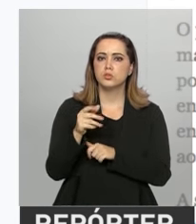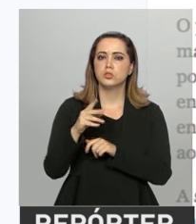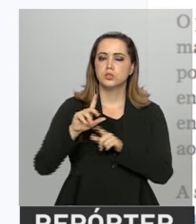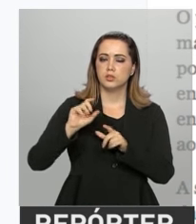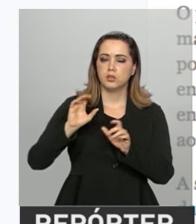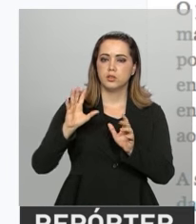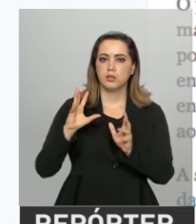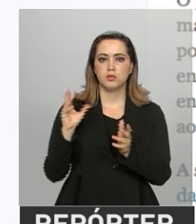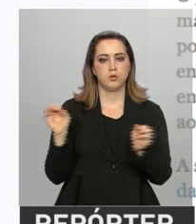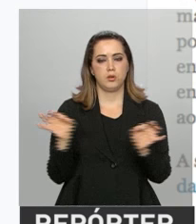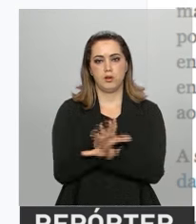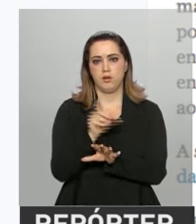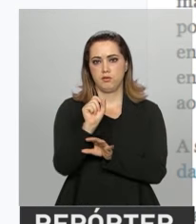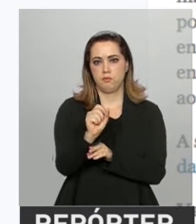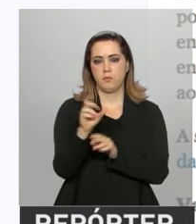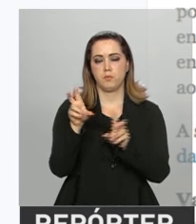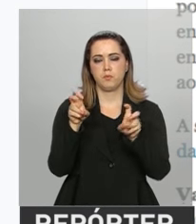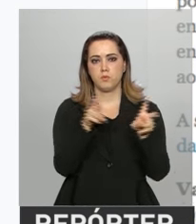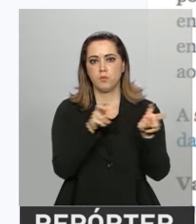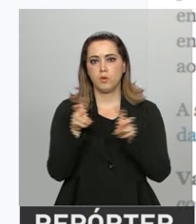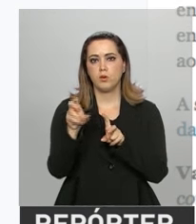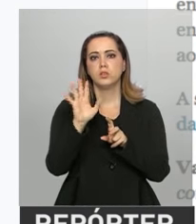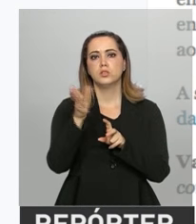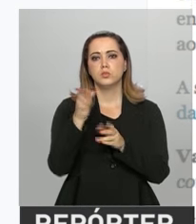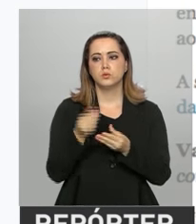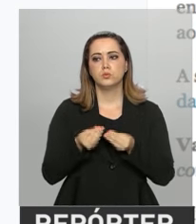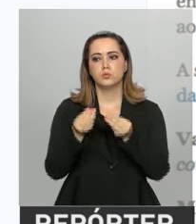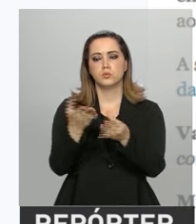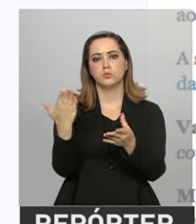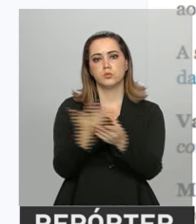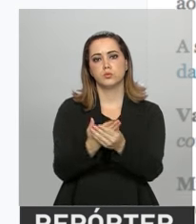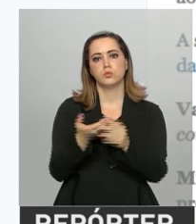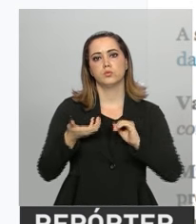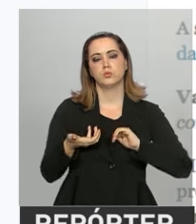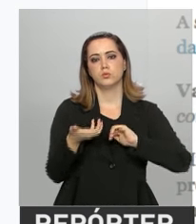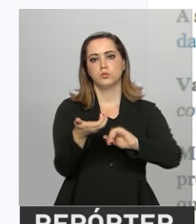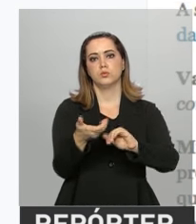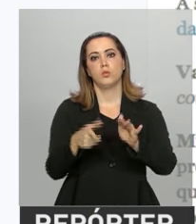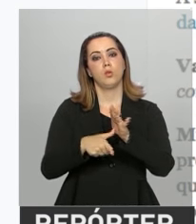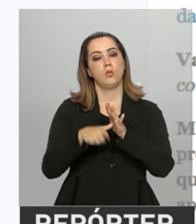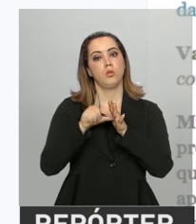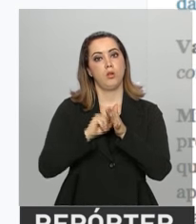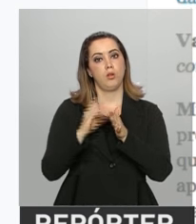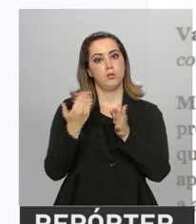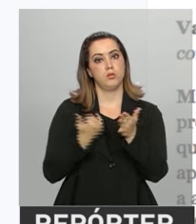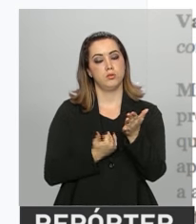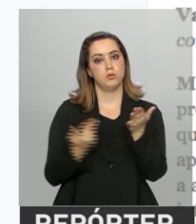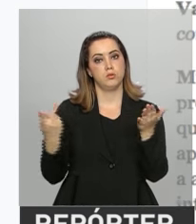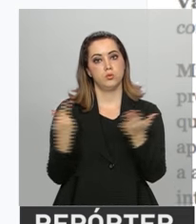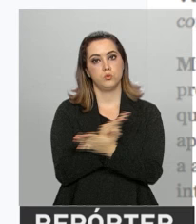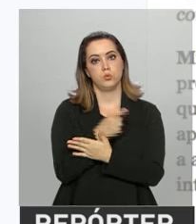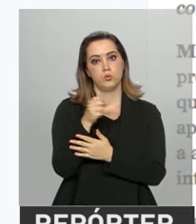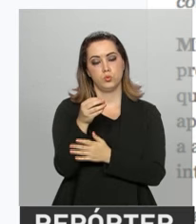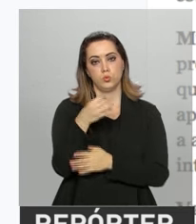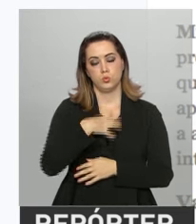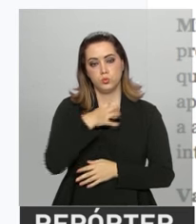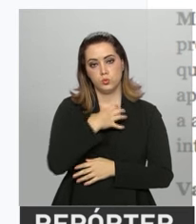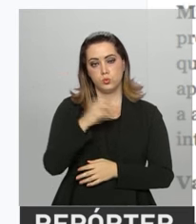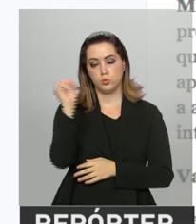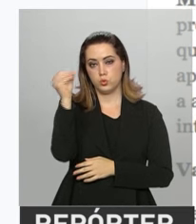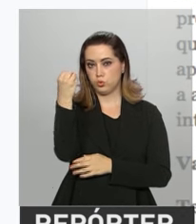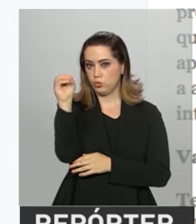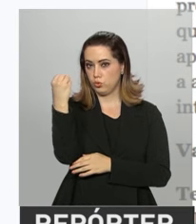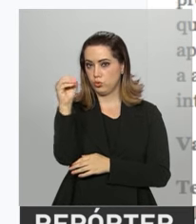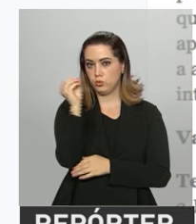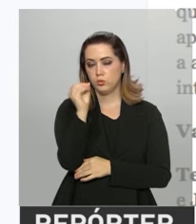concluídas, vai enviar a proposta ao Congresso Nacional, mesmo que isso ocorra antes das eleições municipais de outubro. e que